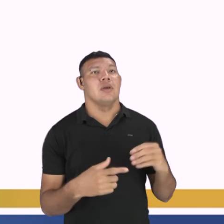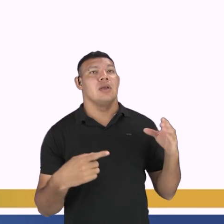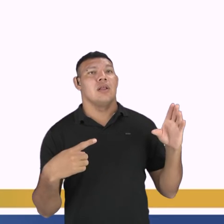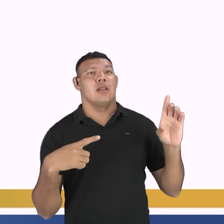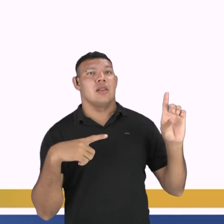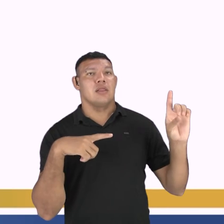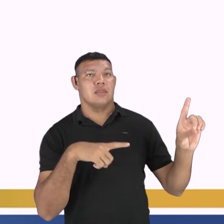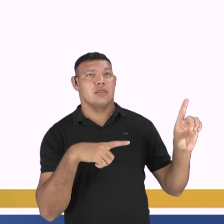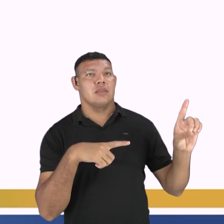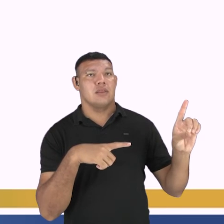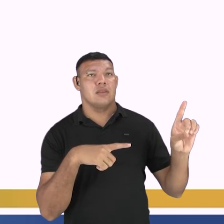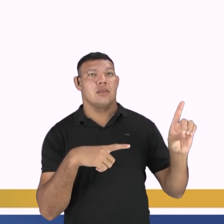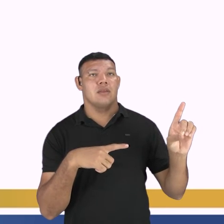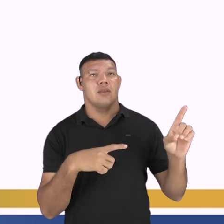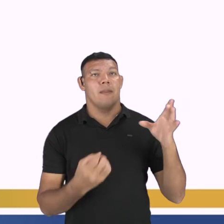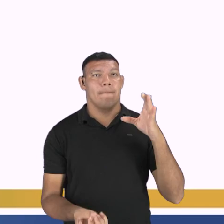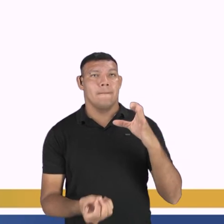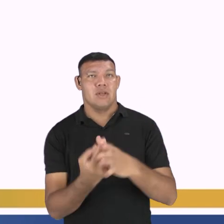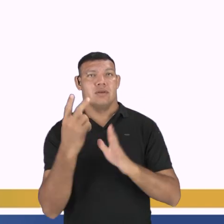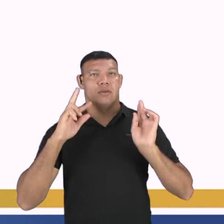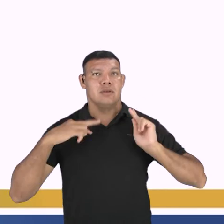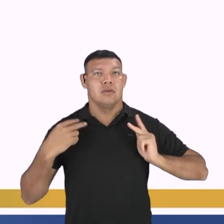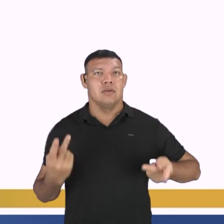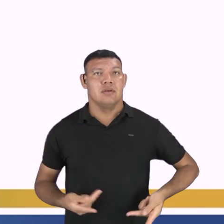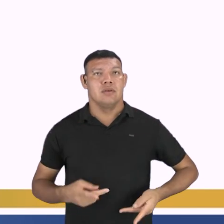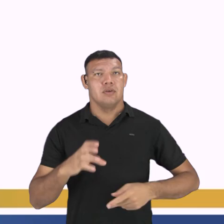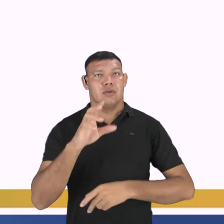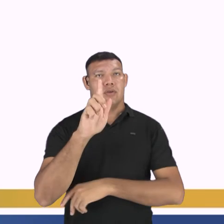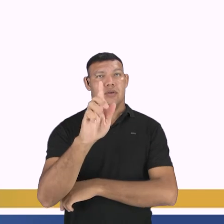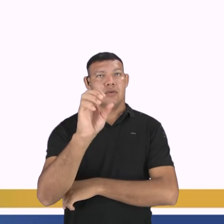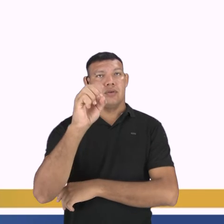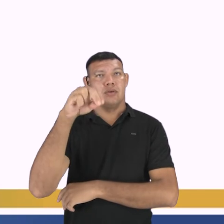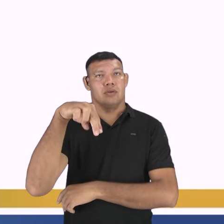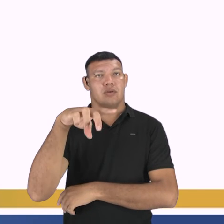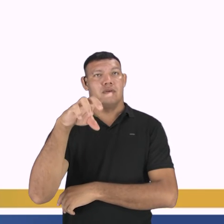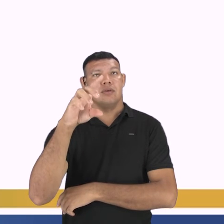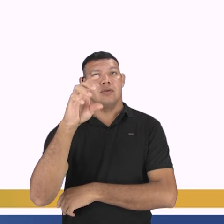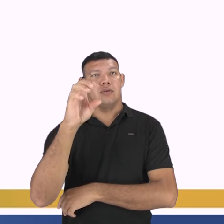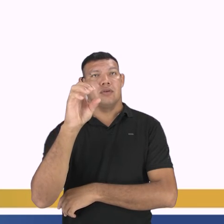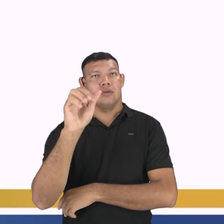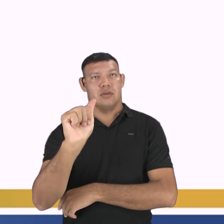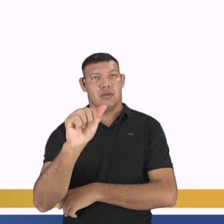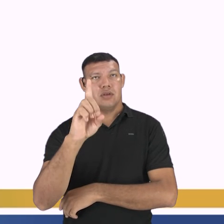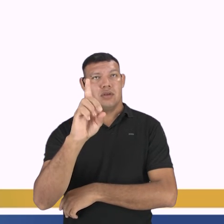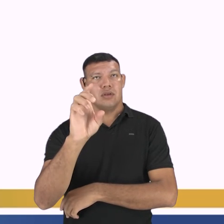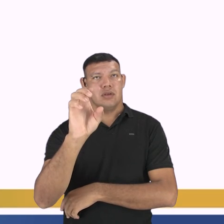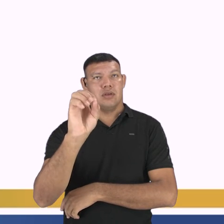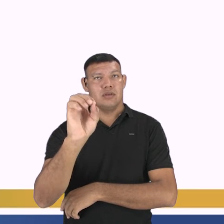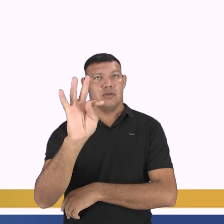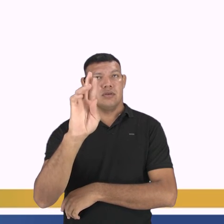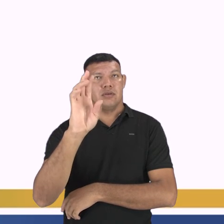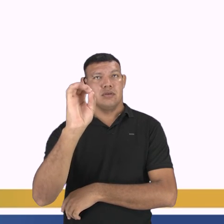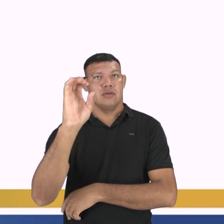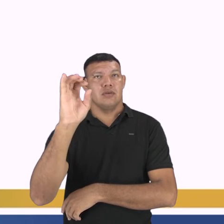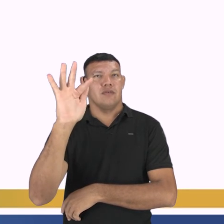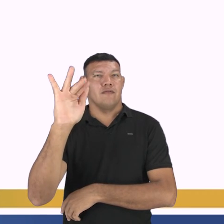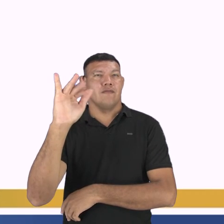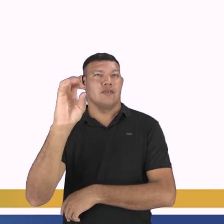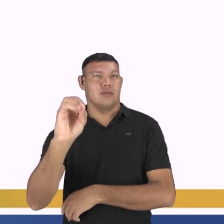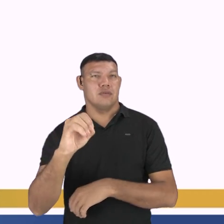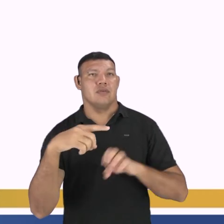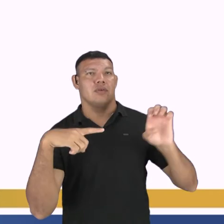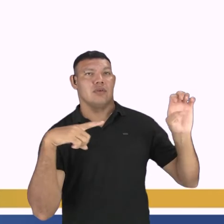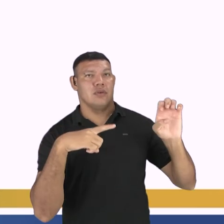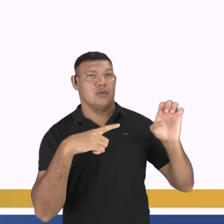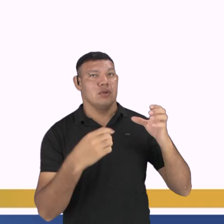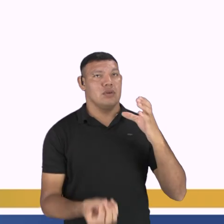gonotróficos. E letra E, produzir líquido alcalino que neutraliza a acidez da uretra e das secreções marginais. O que vocês acham?